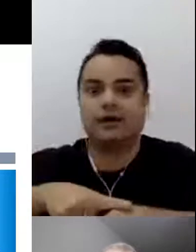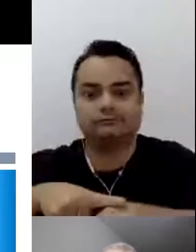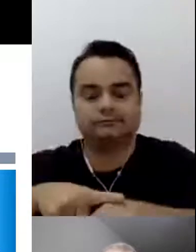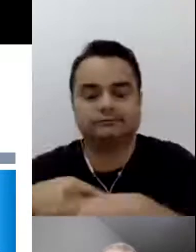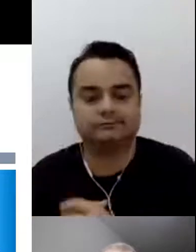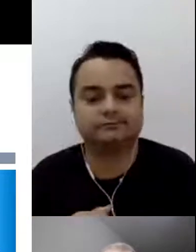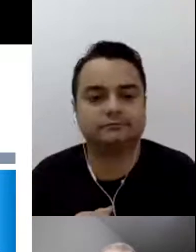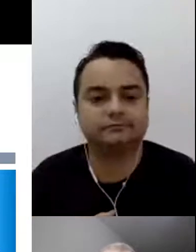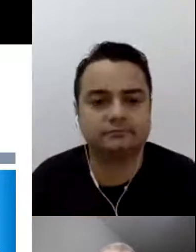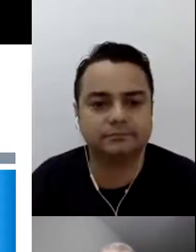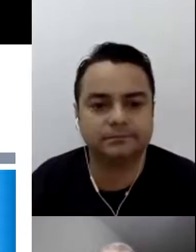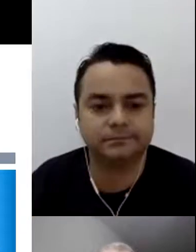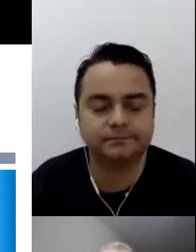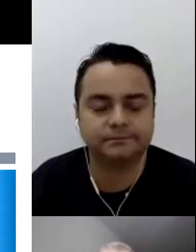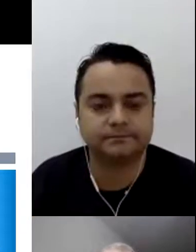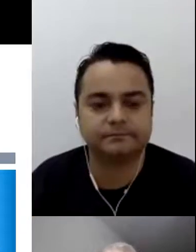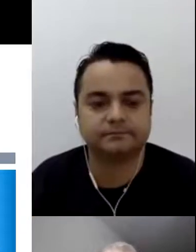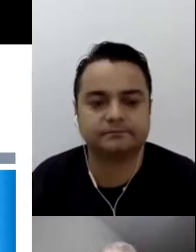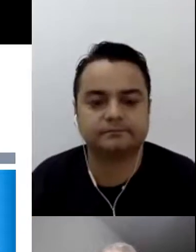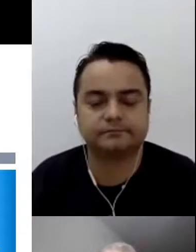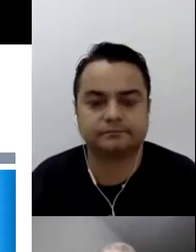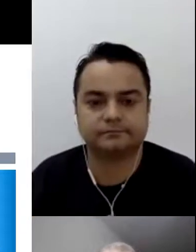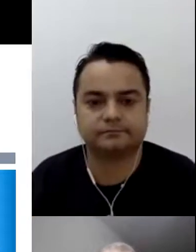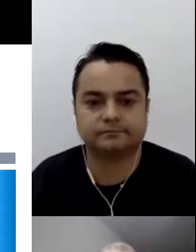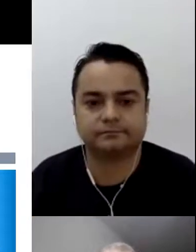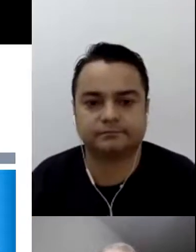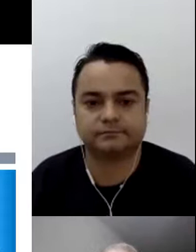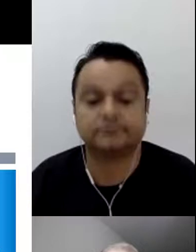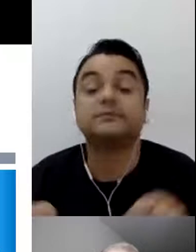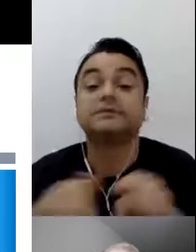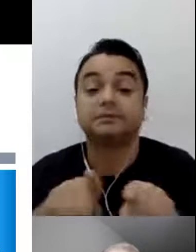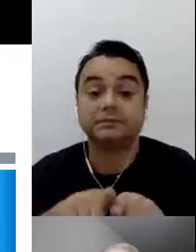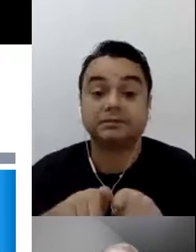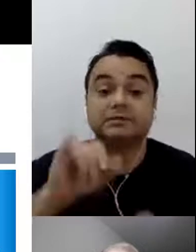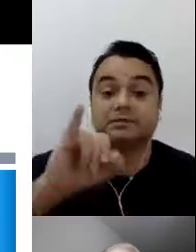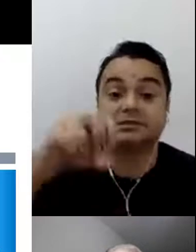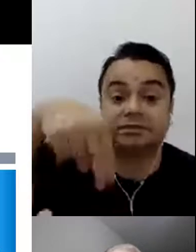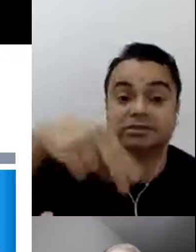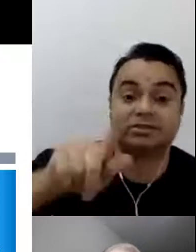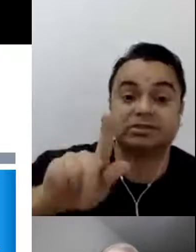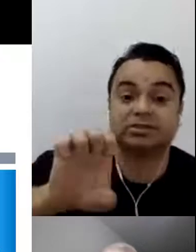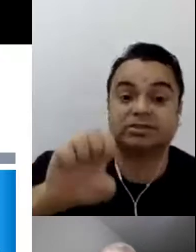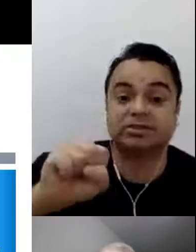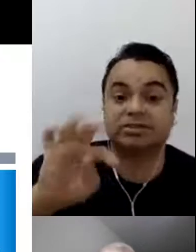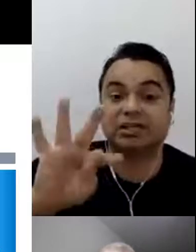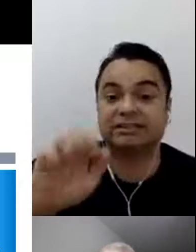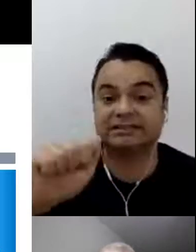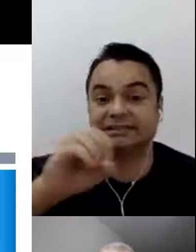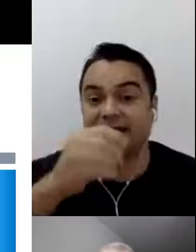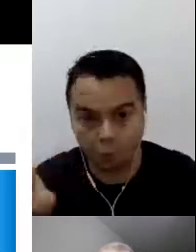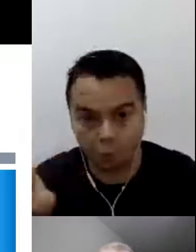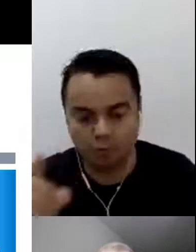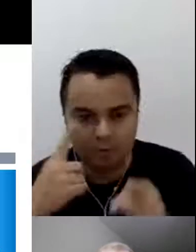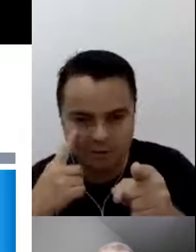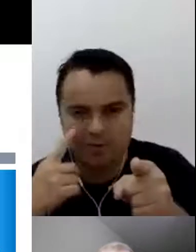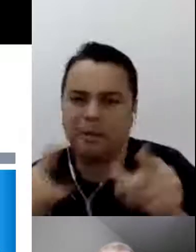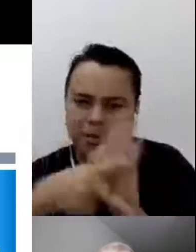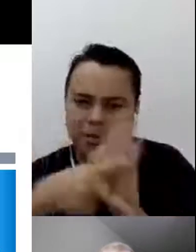Você faz a ingestão, o storage, isso aqui são as etapas da própria cloud,